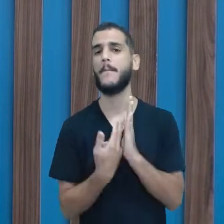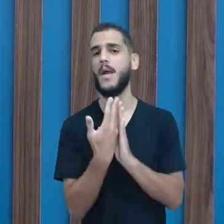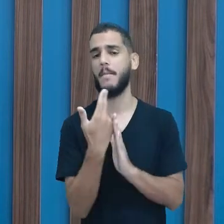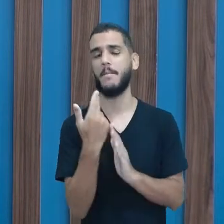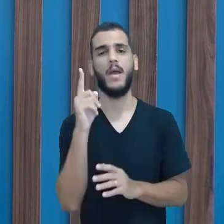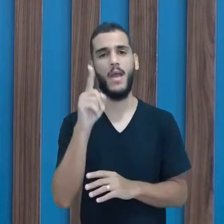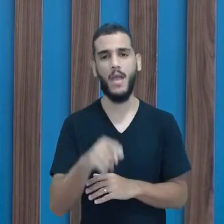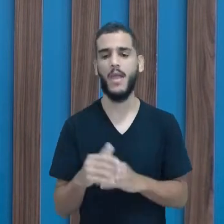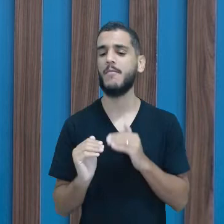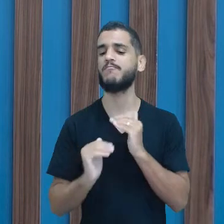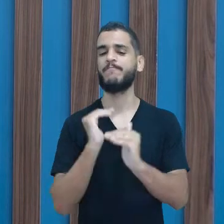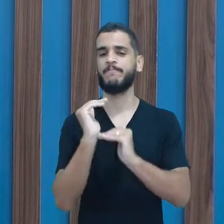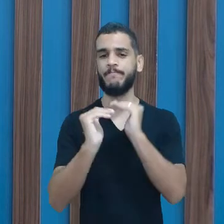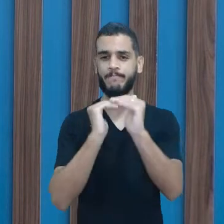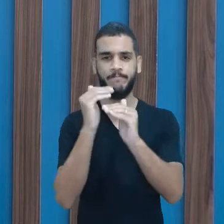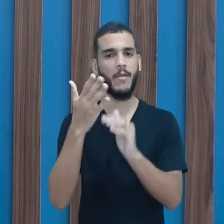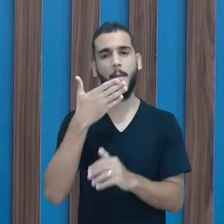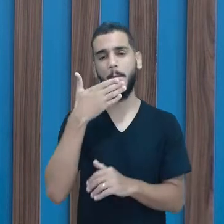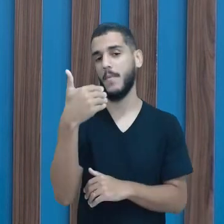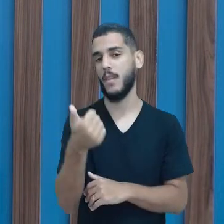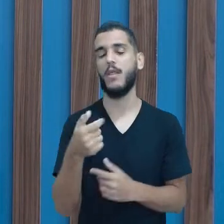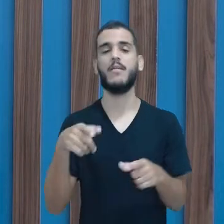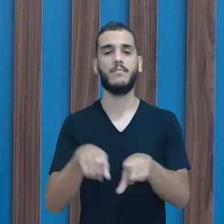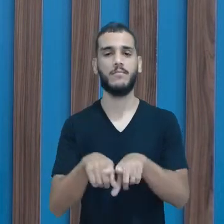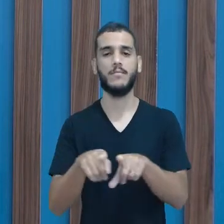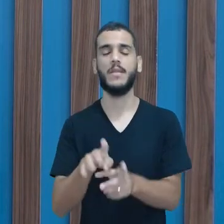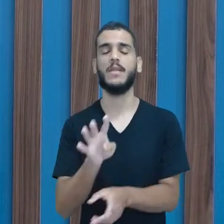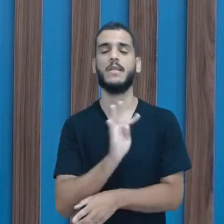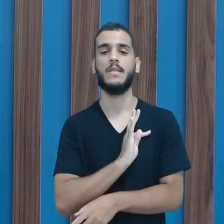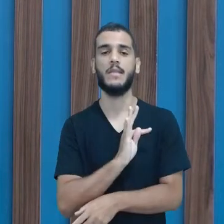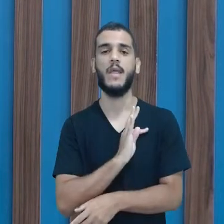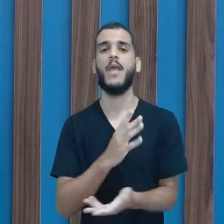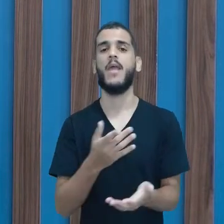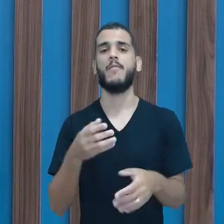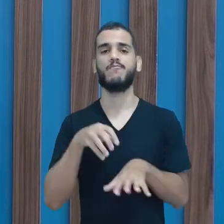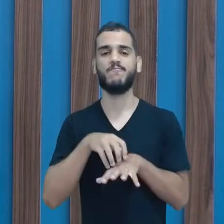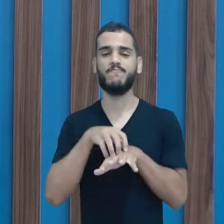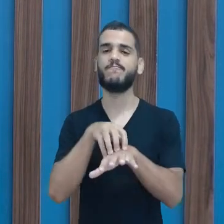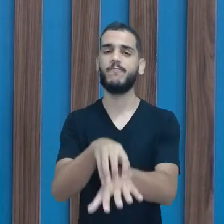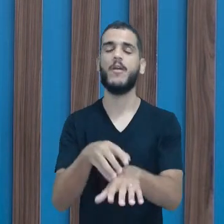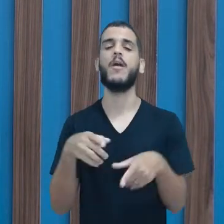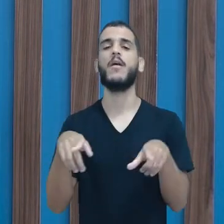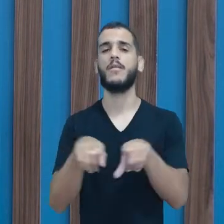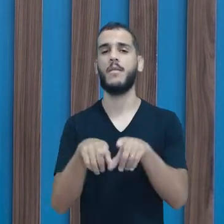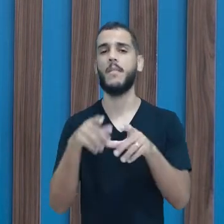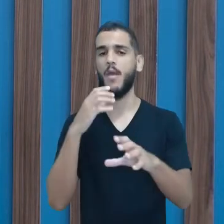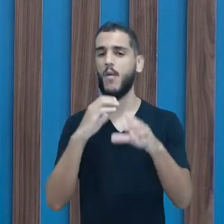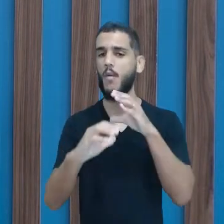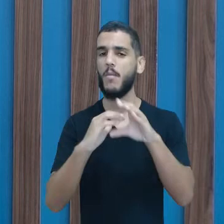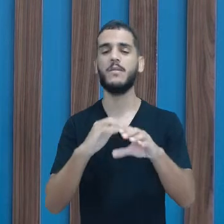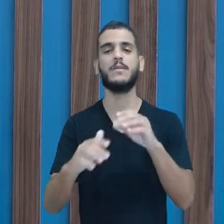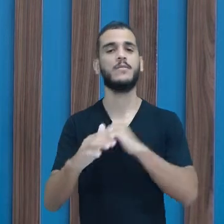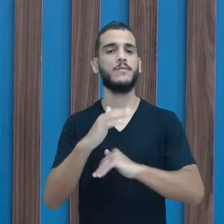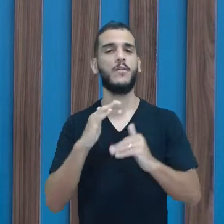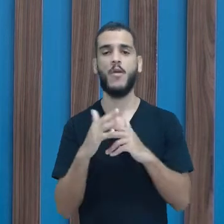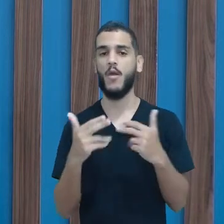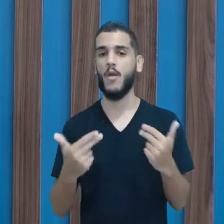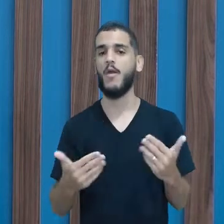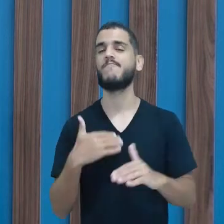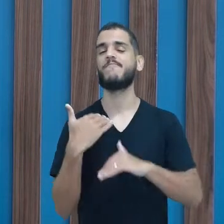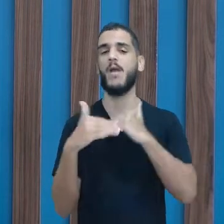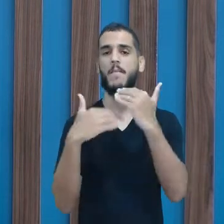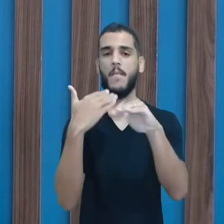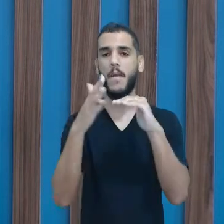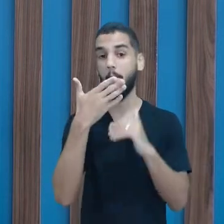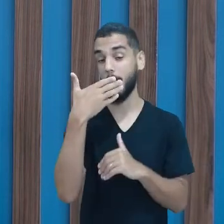mais desenvolvidos, né? Na questão da técnica, meios de transporte, meios de comunicação, tudo bem mais